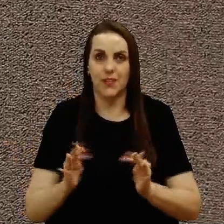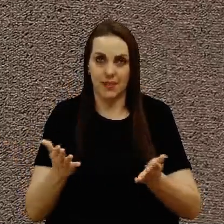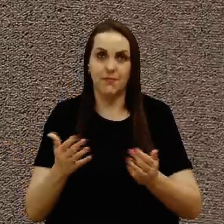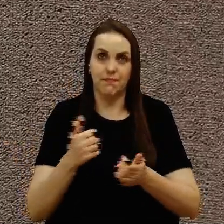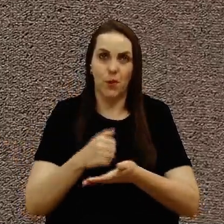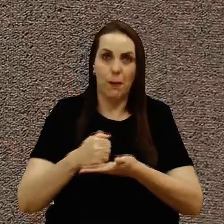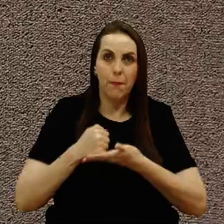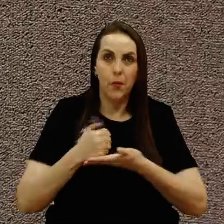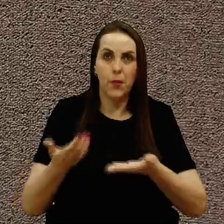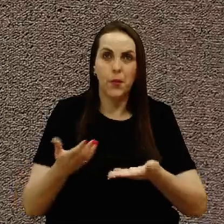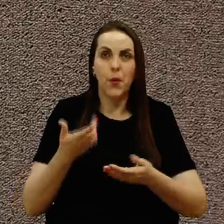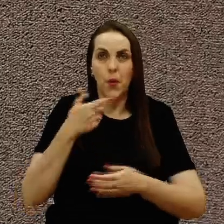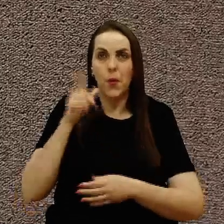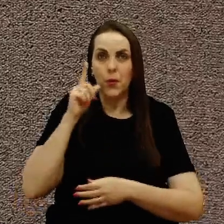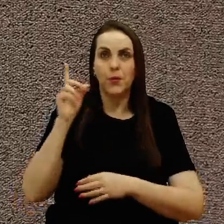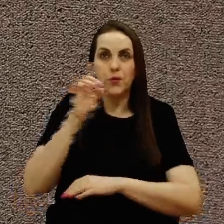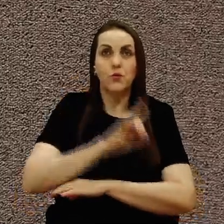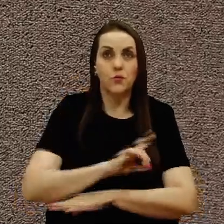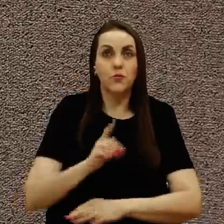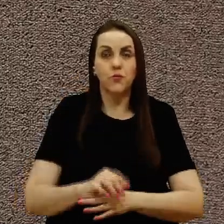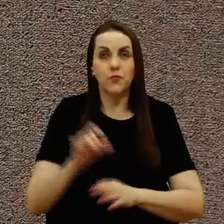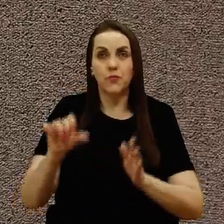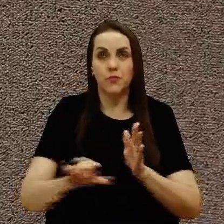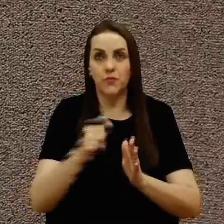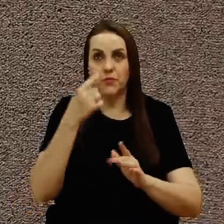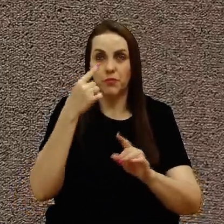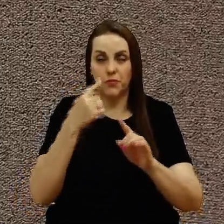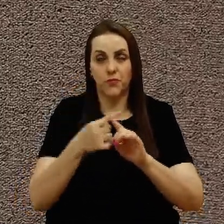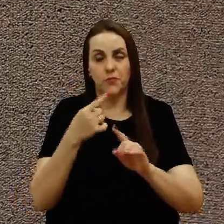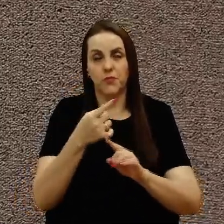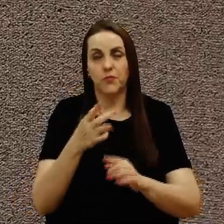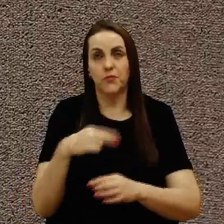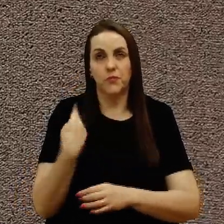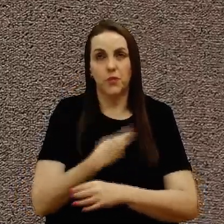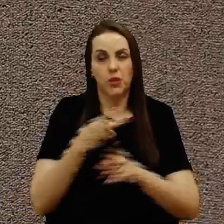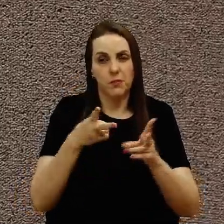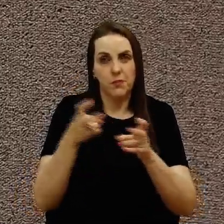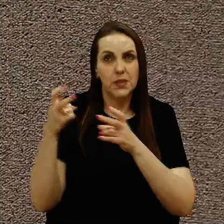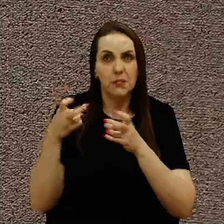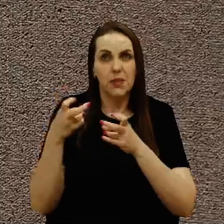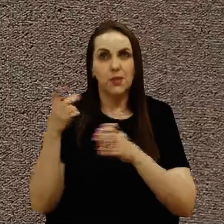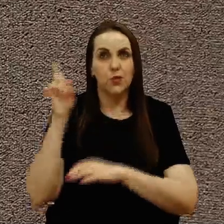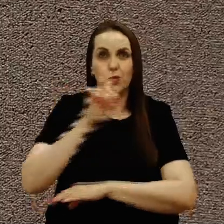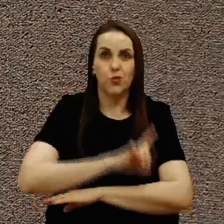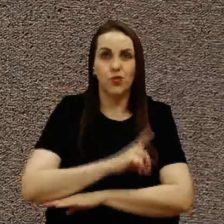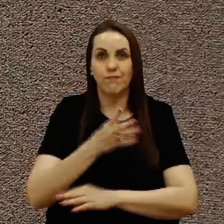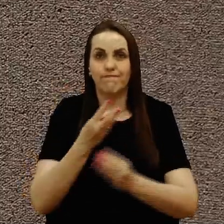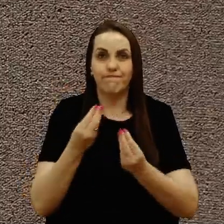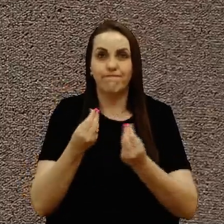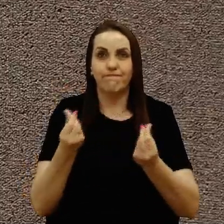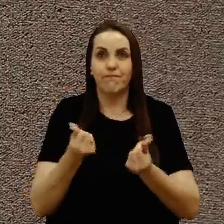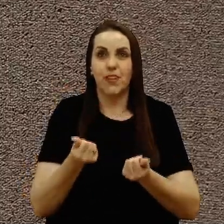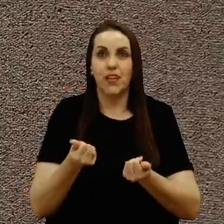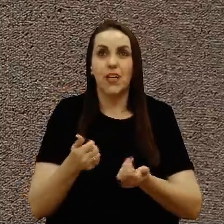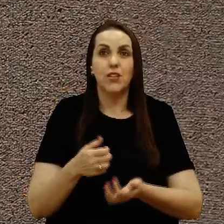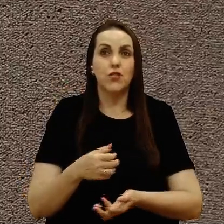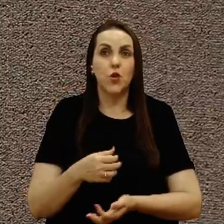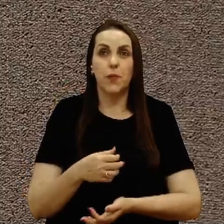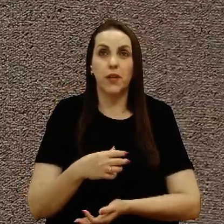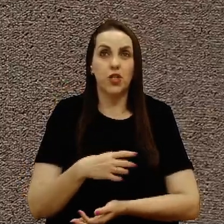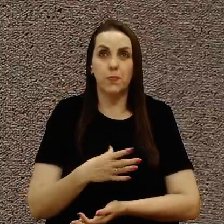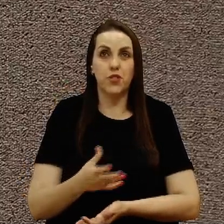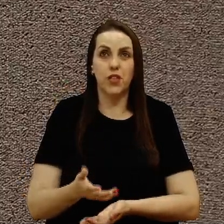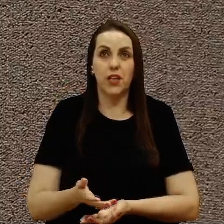dia, a primeira vez que a gente nota isso, né, um dia atípico, que até o meu filho saiu para fora e disse assim: mas pai, o que